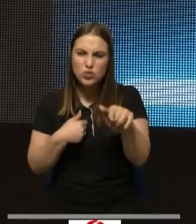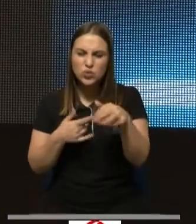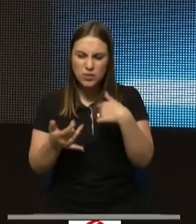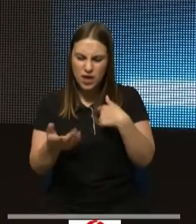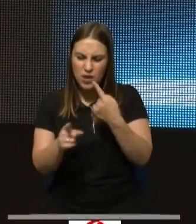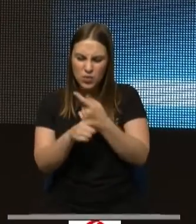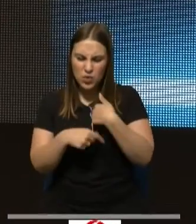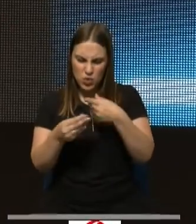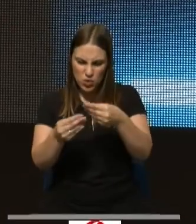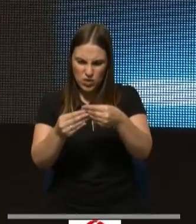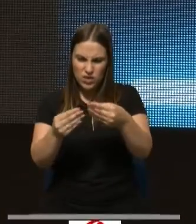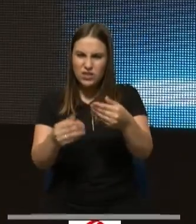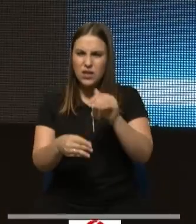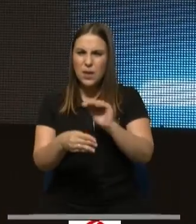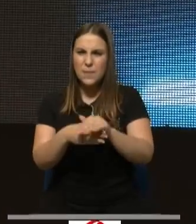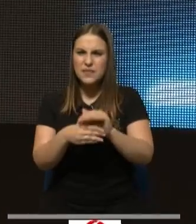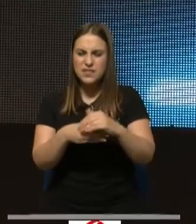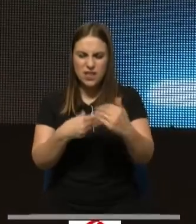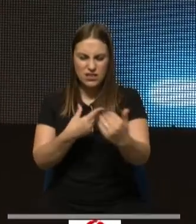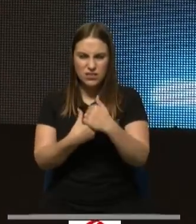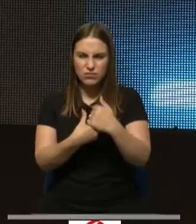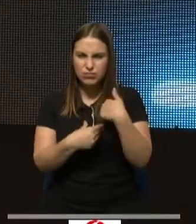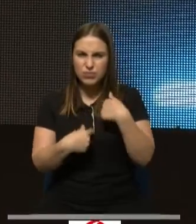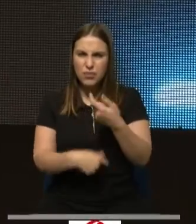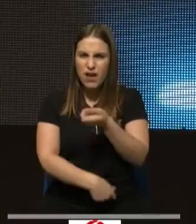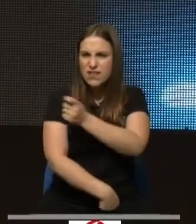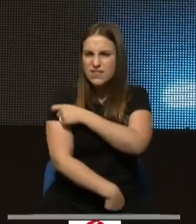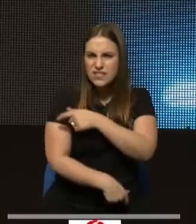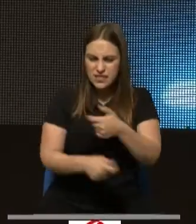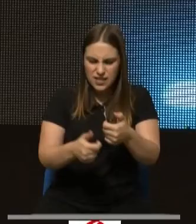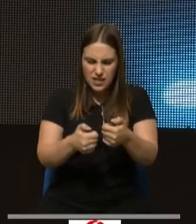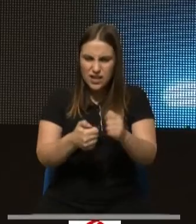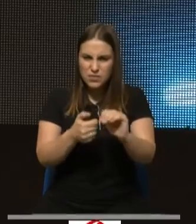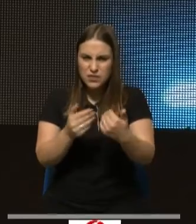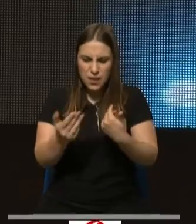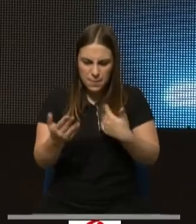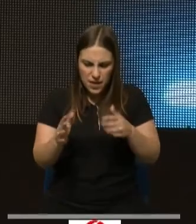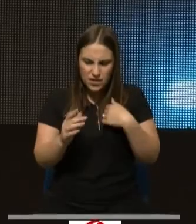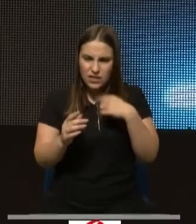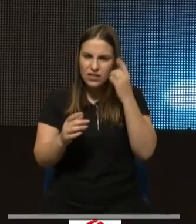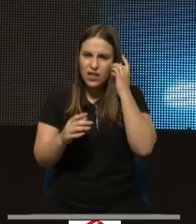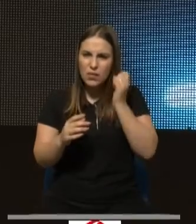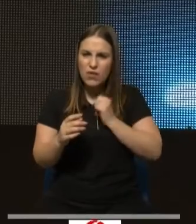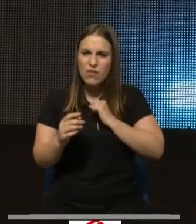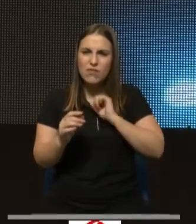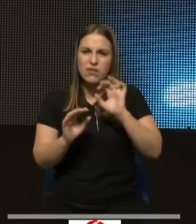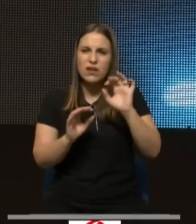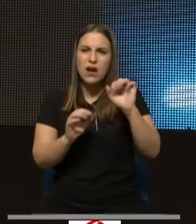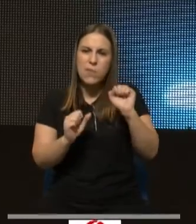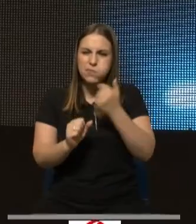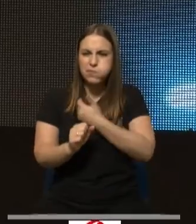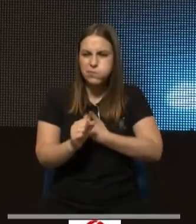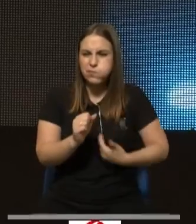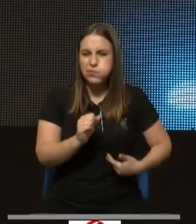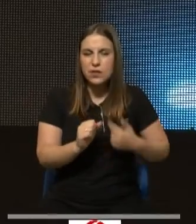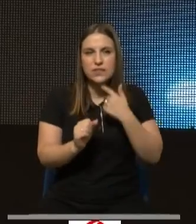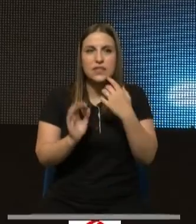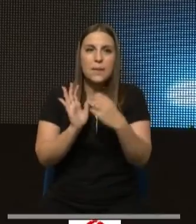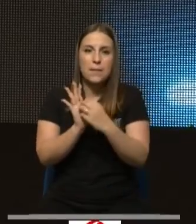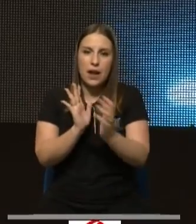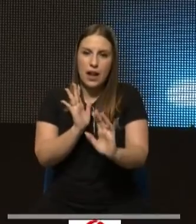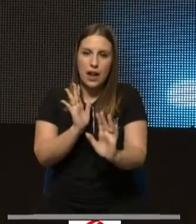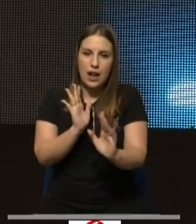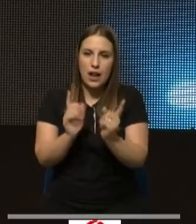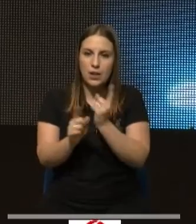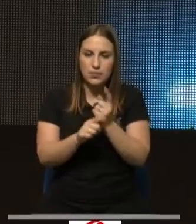eu recebi aqui uma mensagem para levar a vacina, mas eu tenho um telemóvel daqueles telemóveis antigos, não vou dizer a marca, que